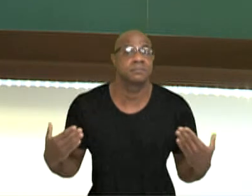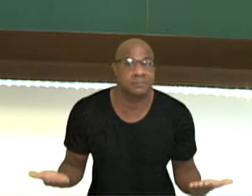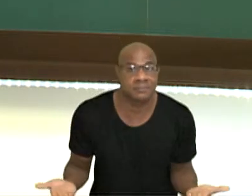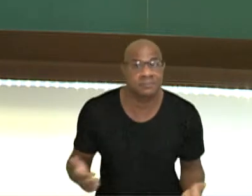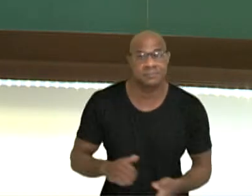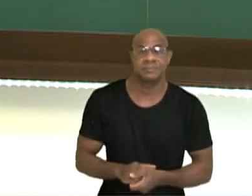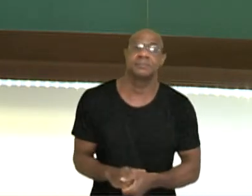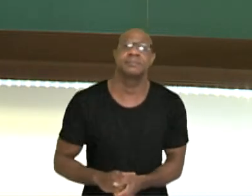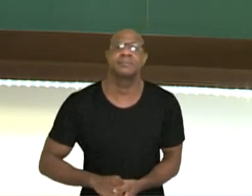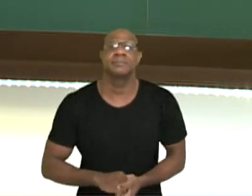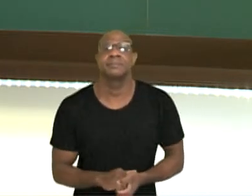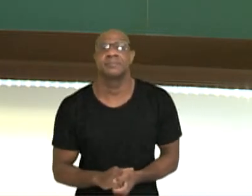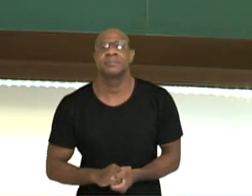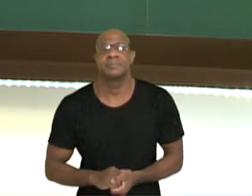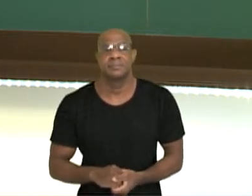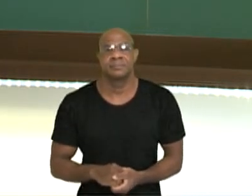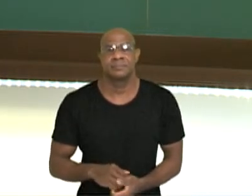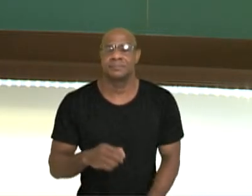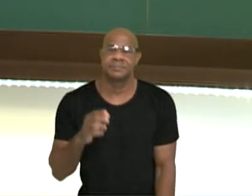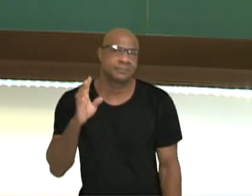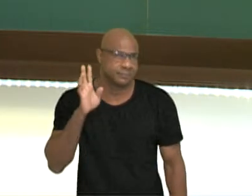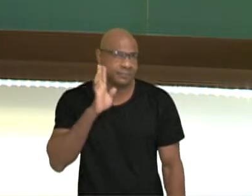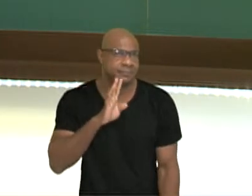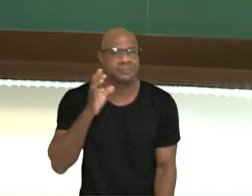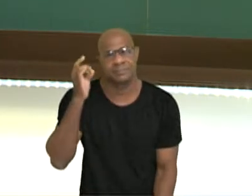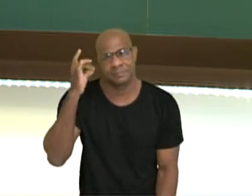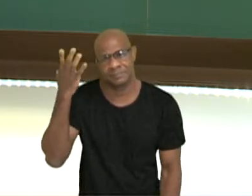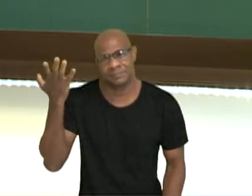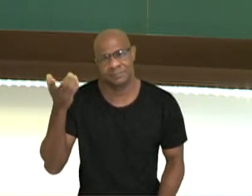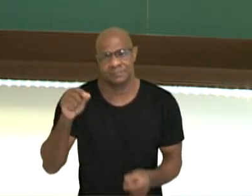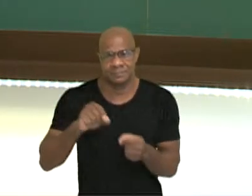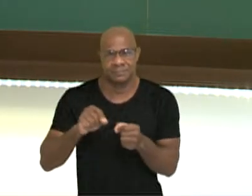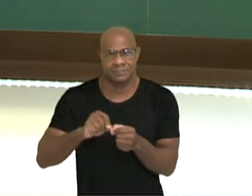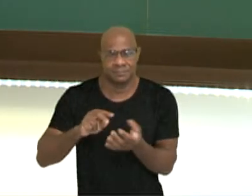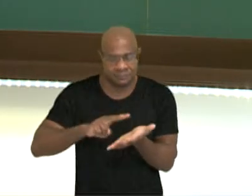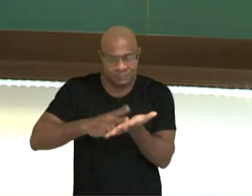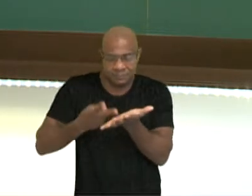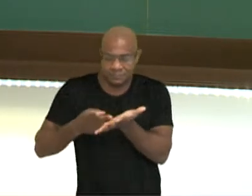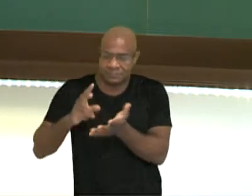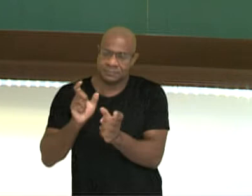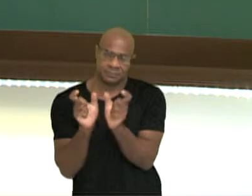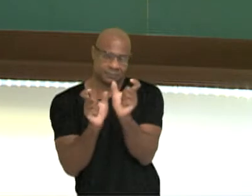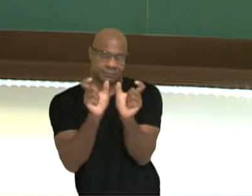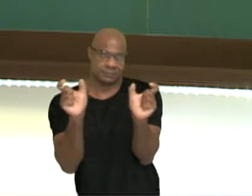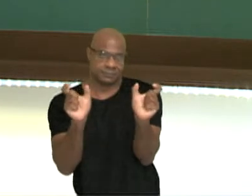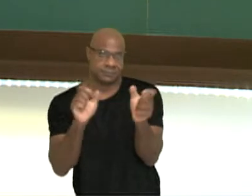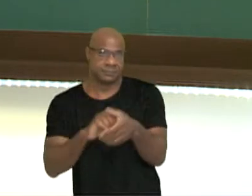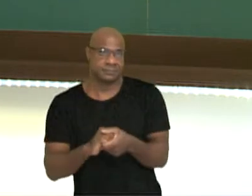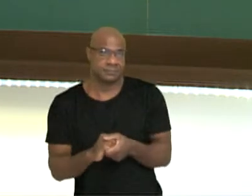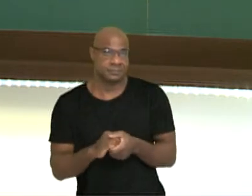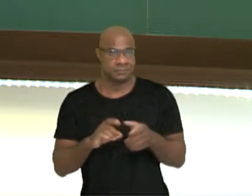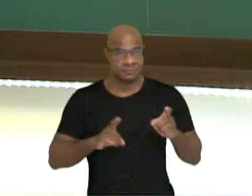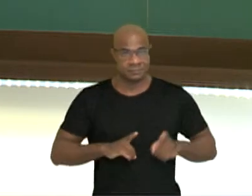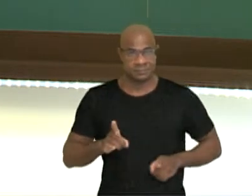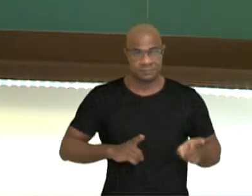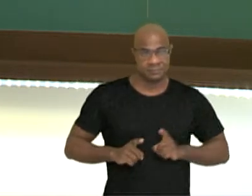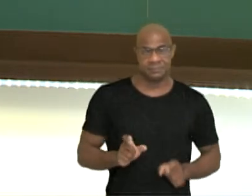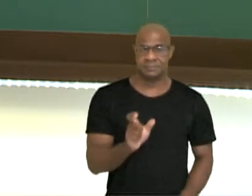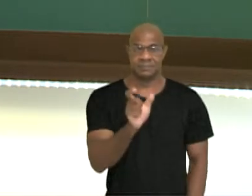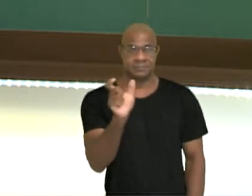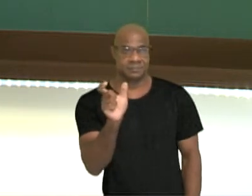Seria legal e fácil se você traduzisse essas palavras. Então, se você traduziu, ficou primo ou